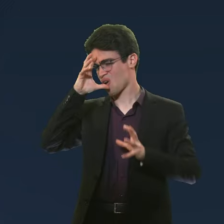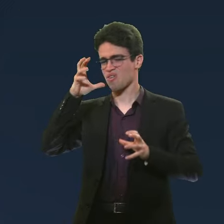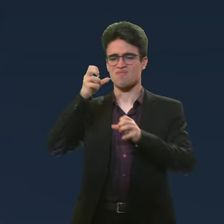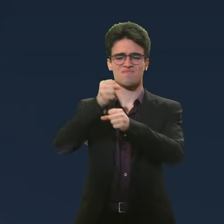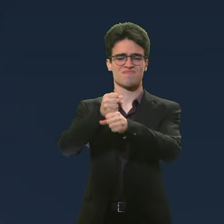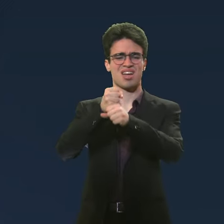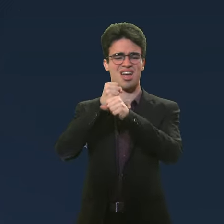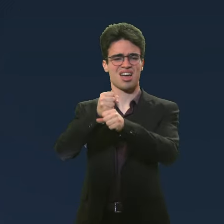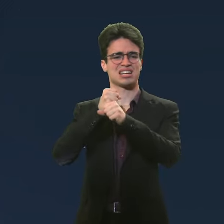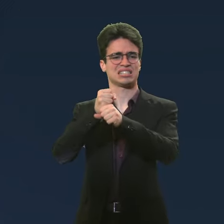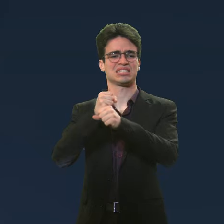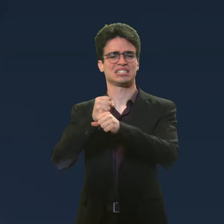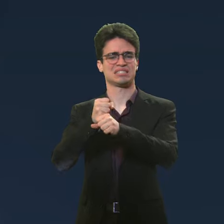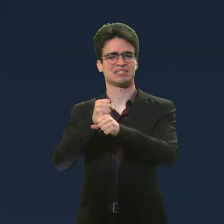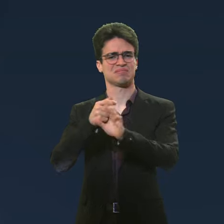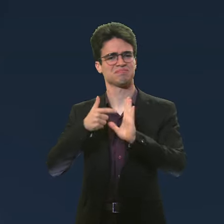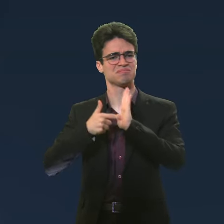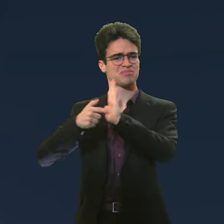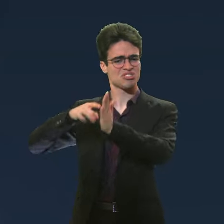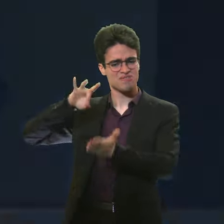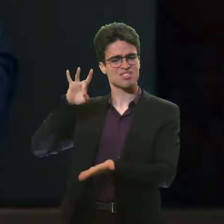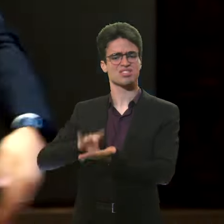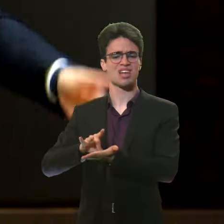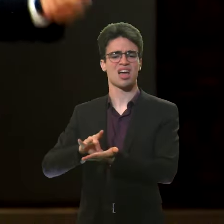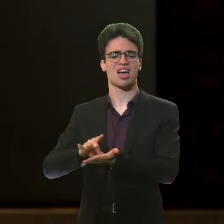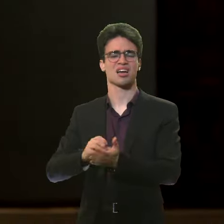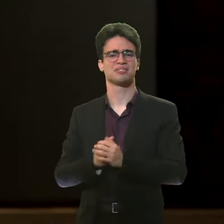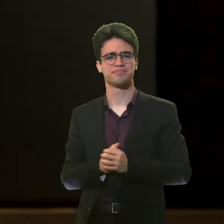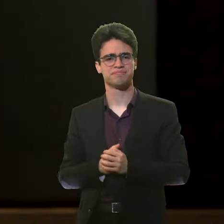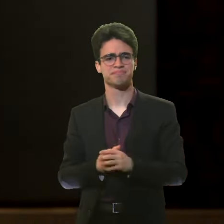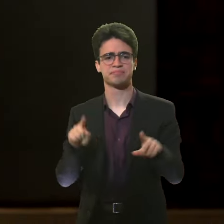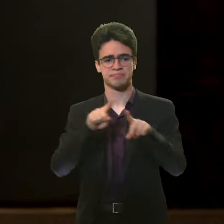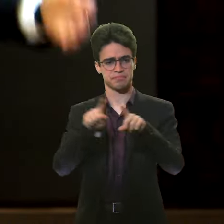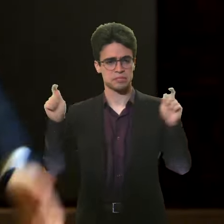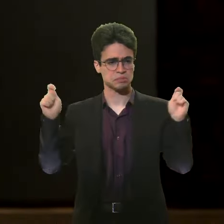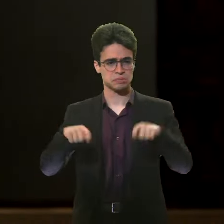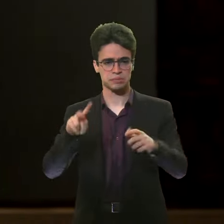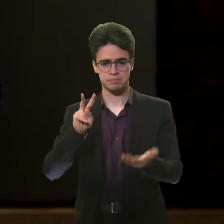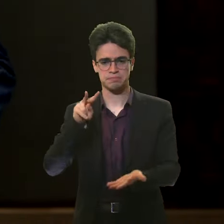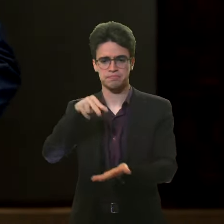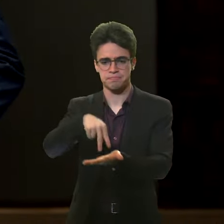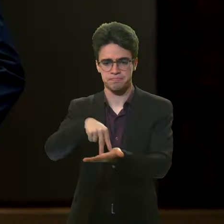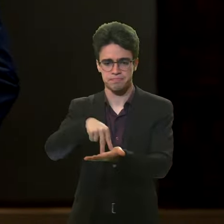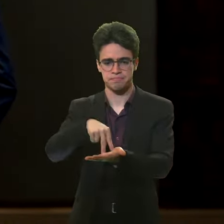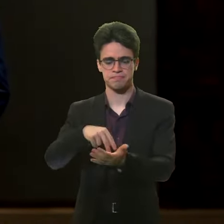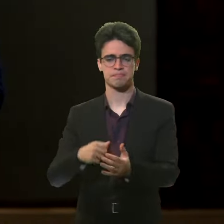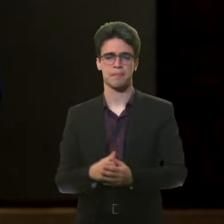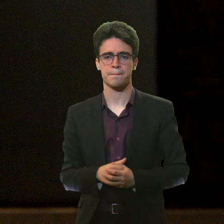sincera ao Senhor. Eu quero te convidar a ficar em pé. Fique em pé no seu lugar.